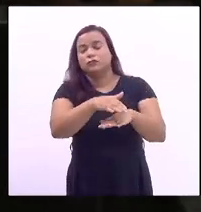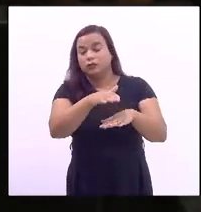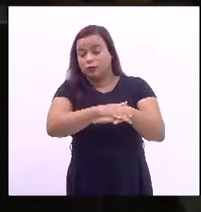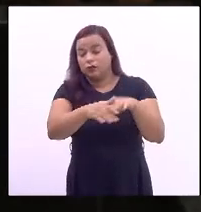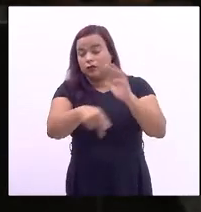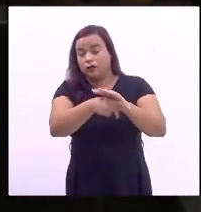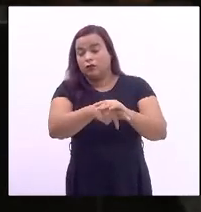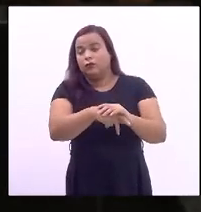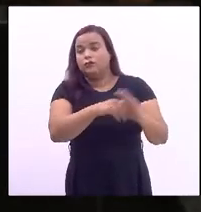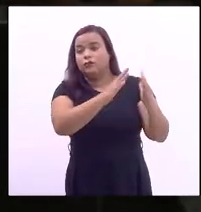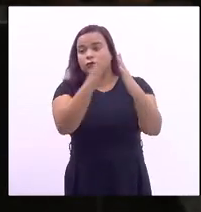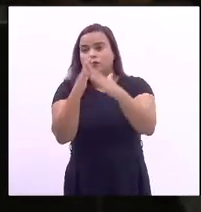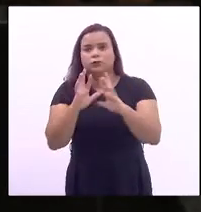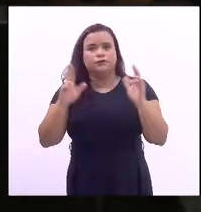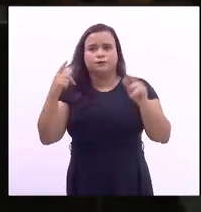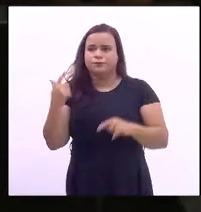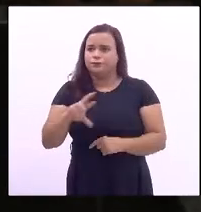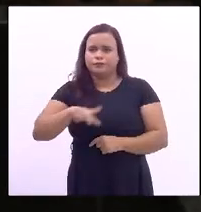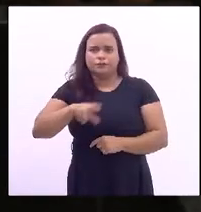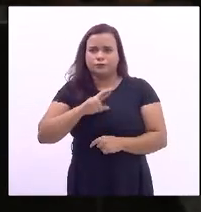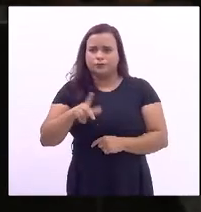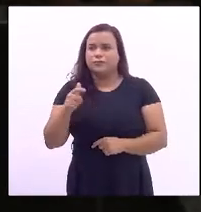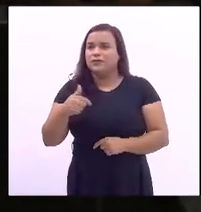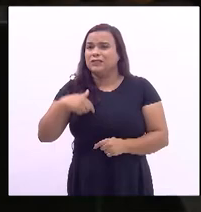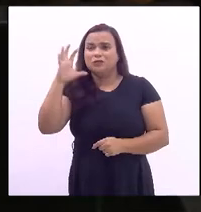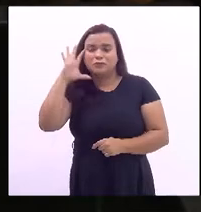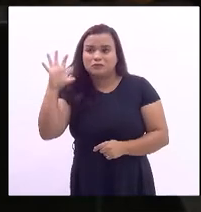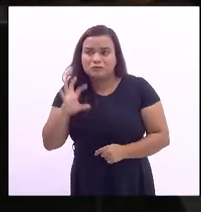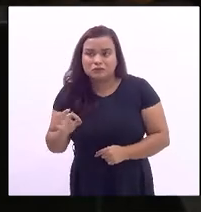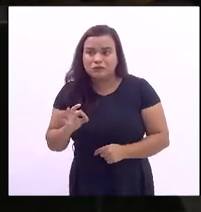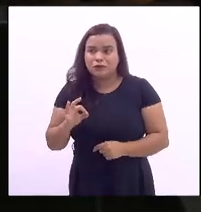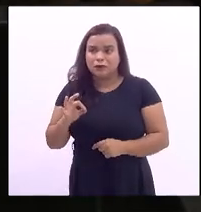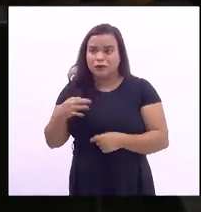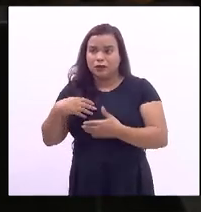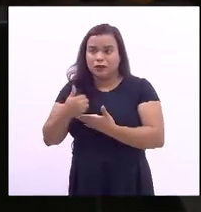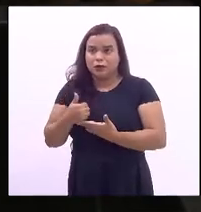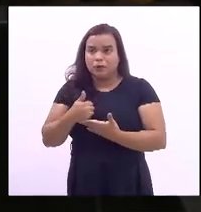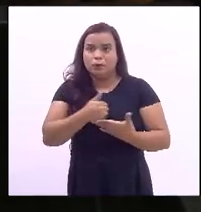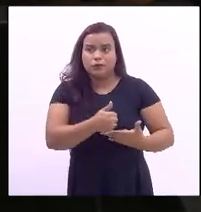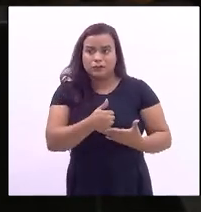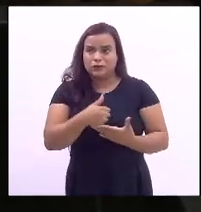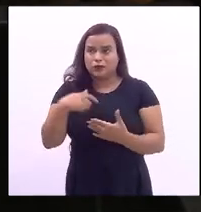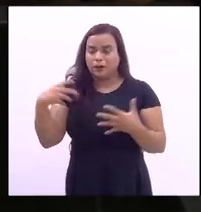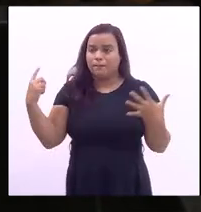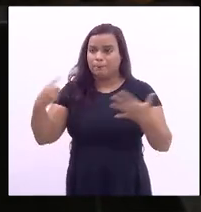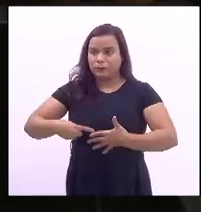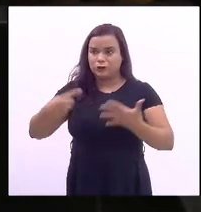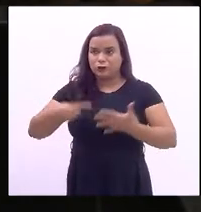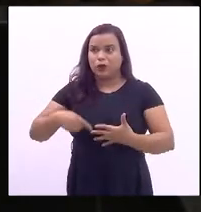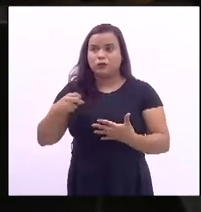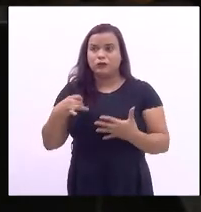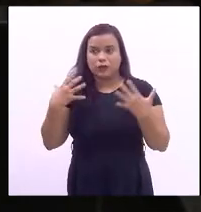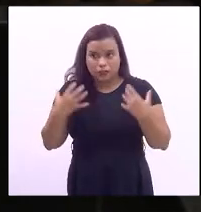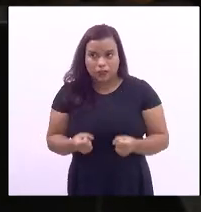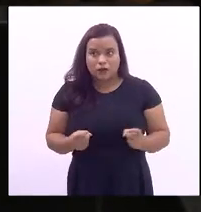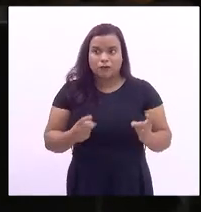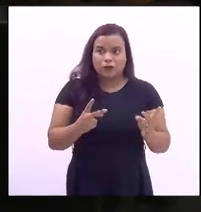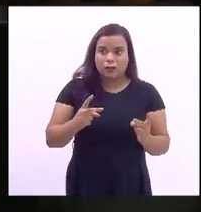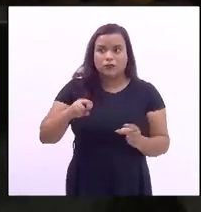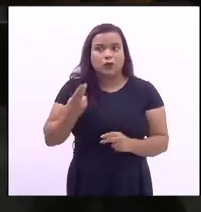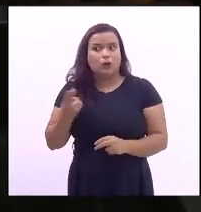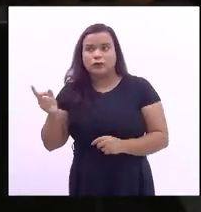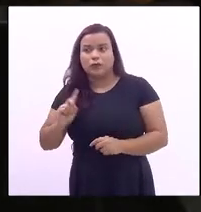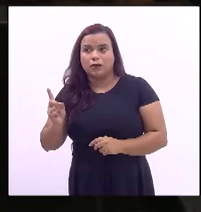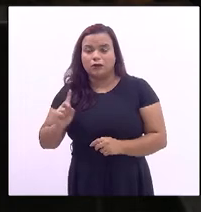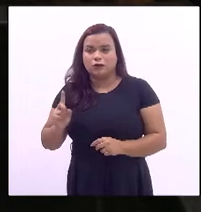eu confesso que eu não consegui entender muito bem qual que é o posicionamento do PSOL se ele a favor da venda você não é se for a